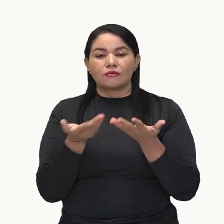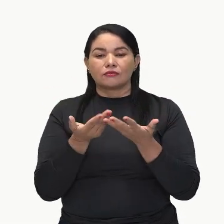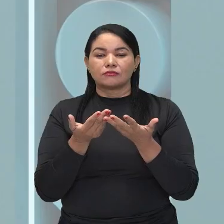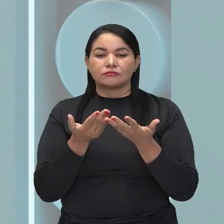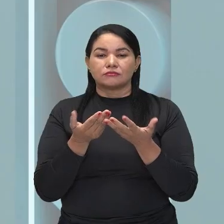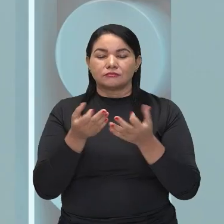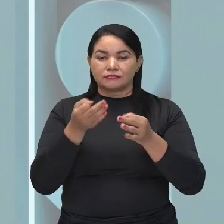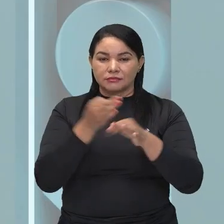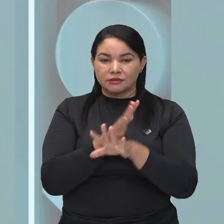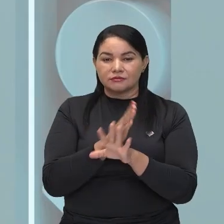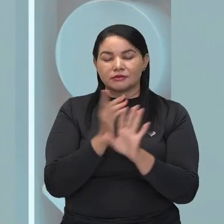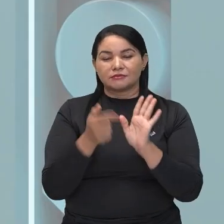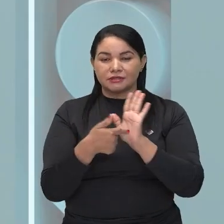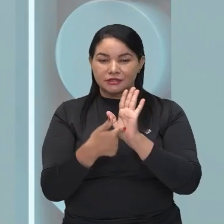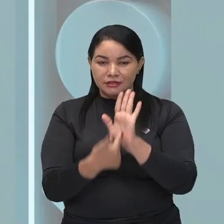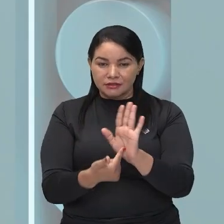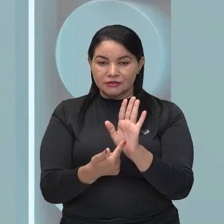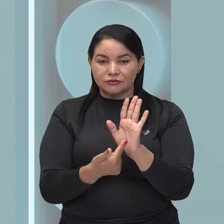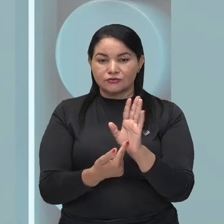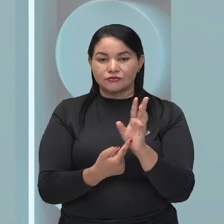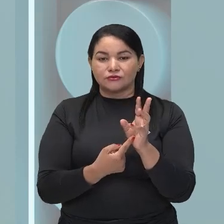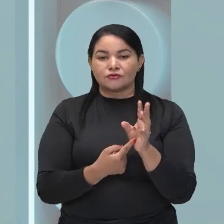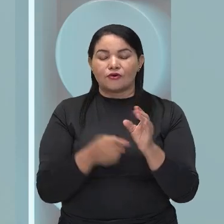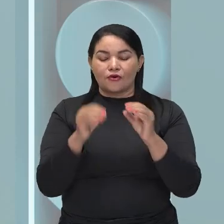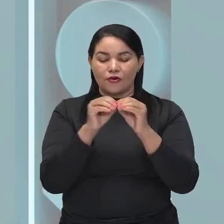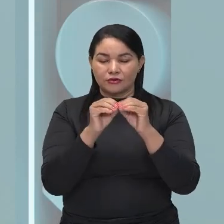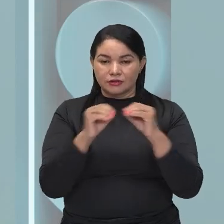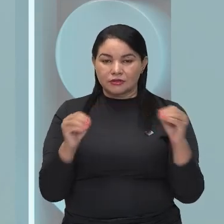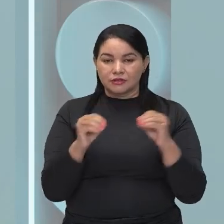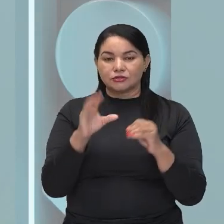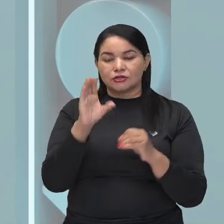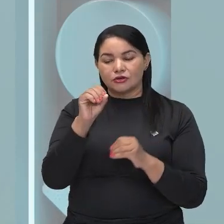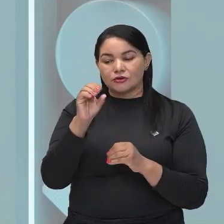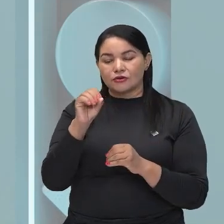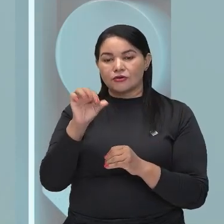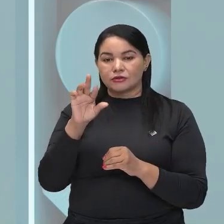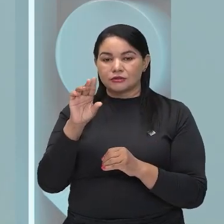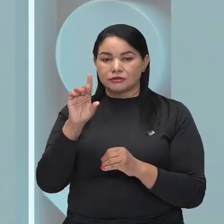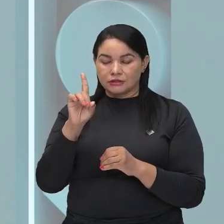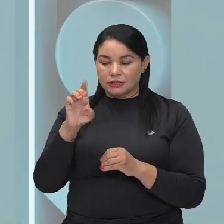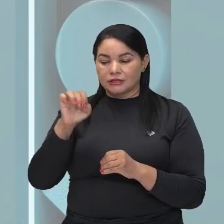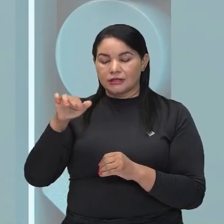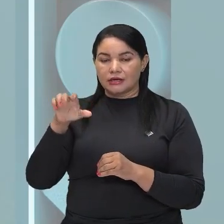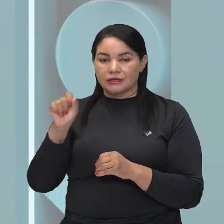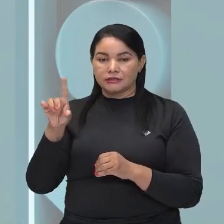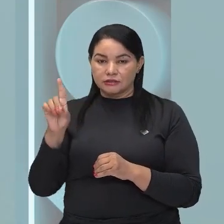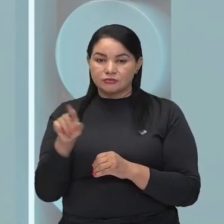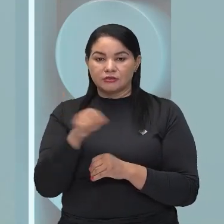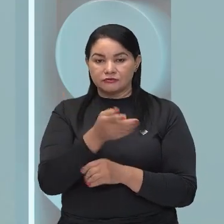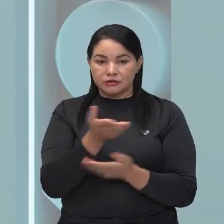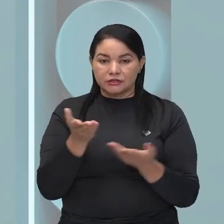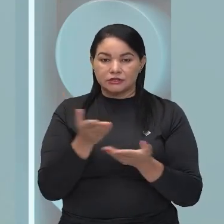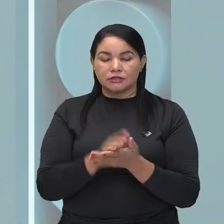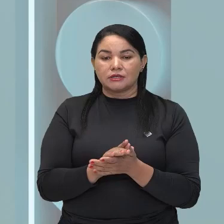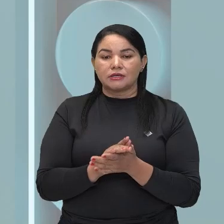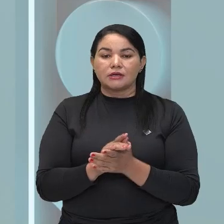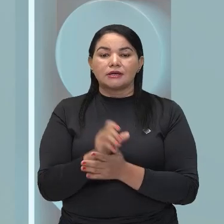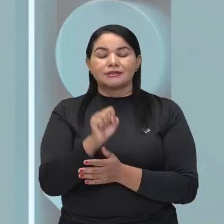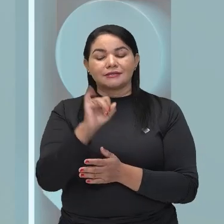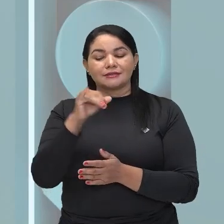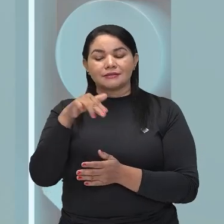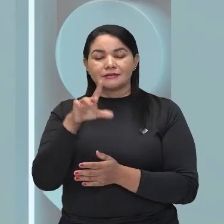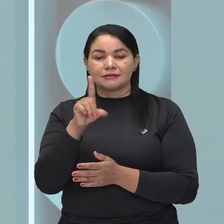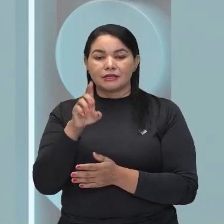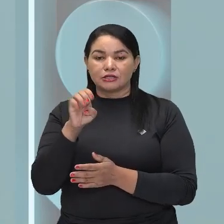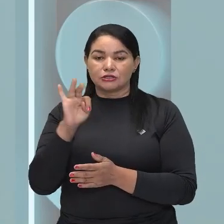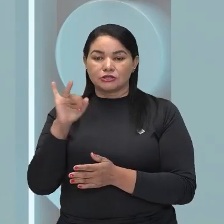a apresentação das orações coordenadas sindéticas para vocês. Sindéticas por quê? Porque elas